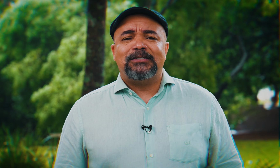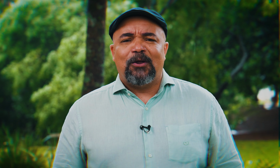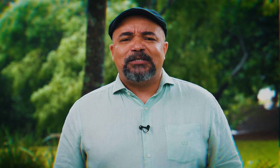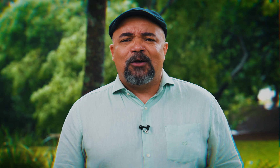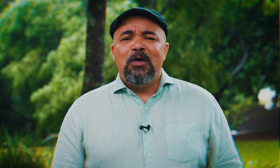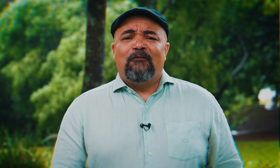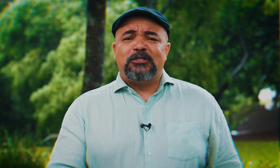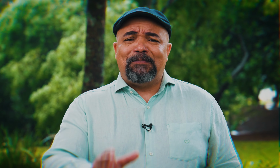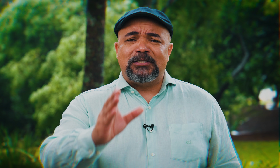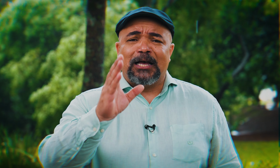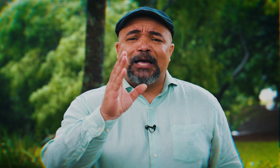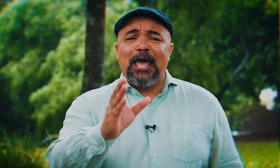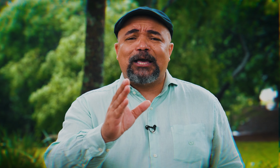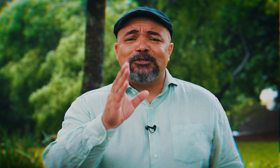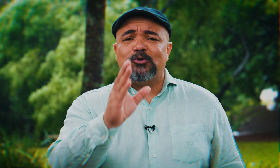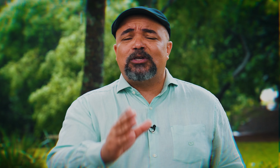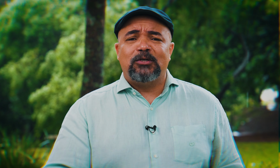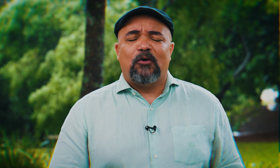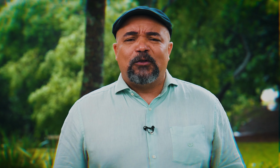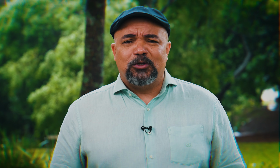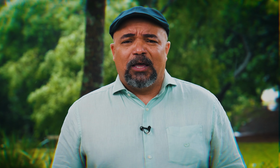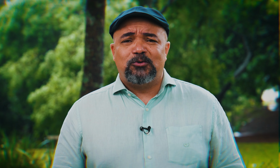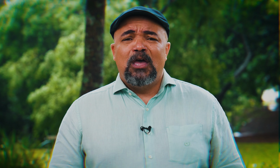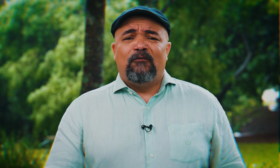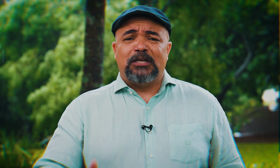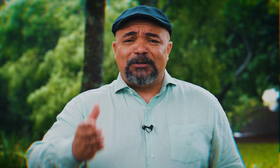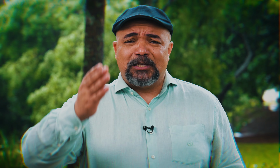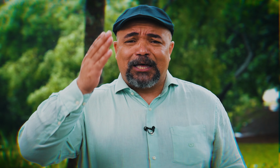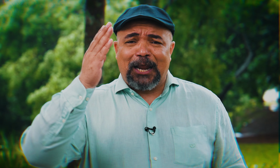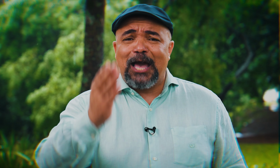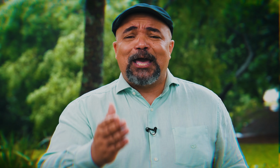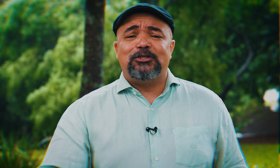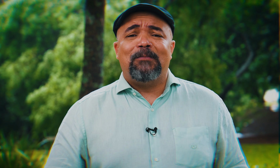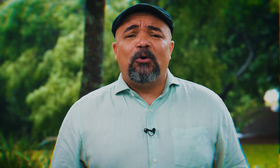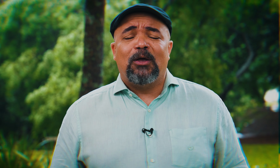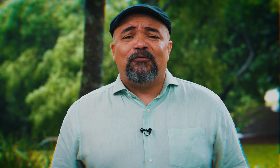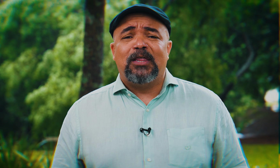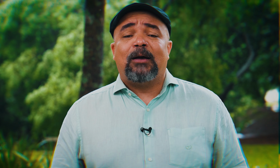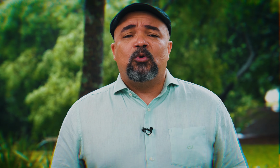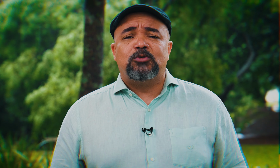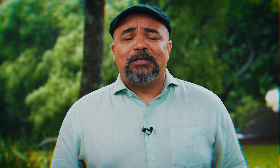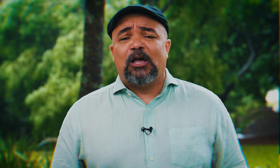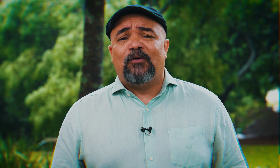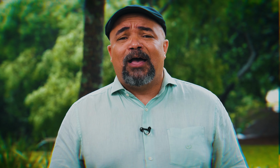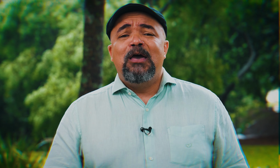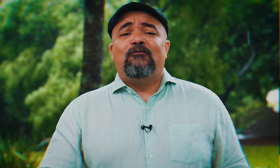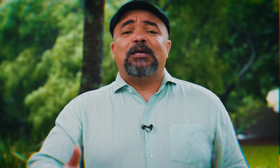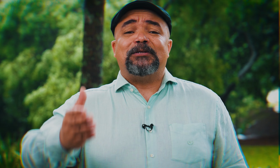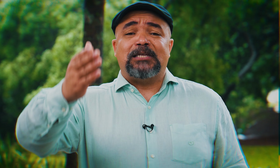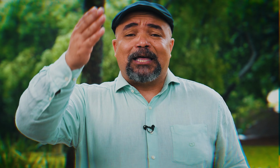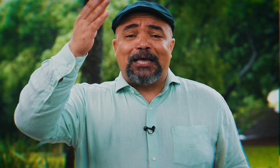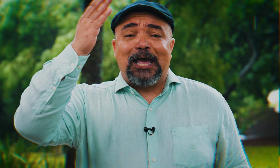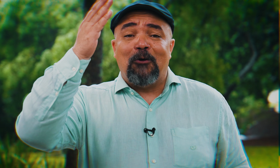experimentar restauração, você precisa crer que Jesus Cristo é o Filho de Deus. Você precisa crer que Ele te amou e deu a vida na cruz para te salvar.